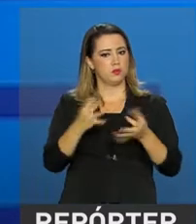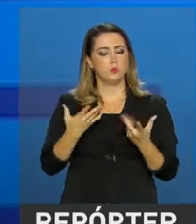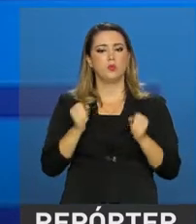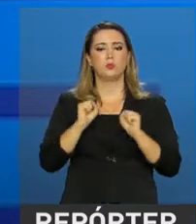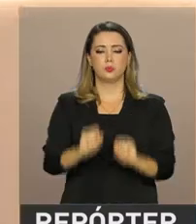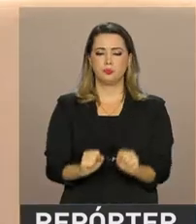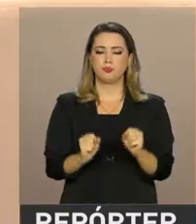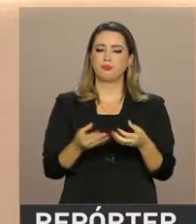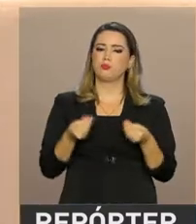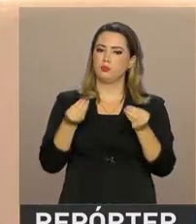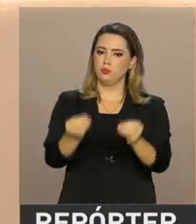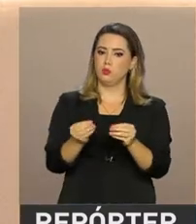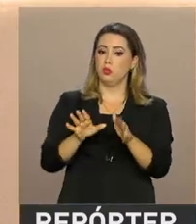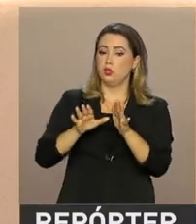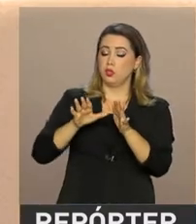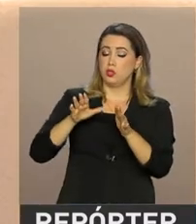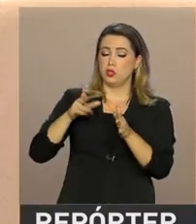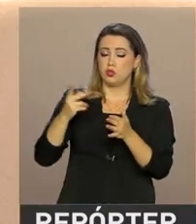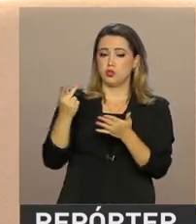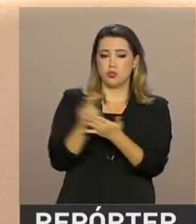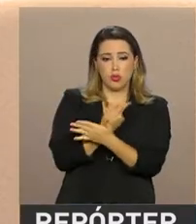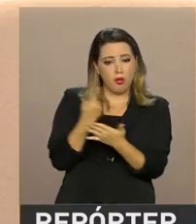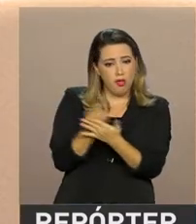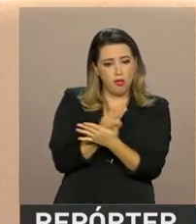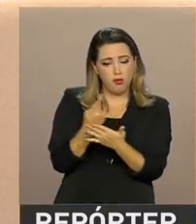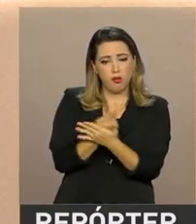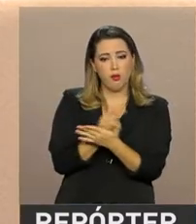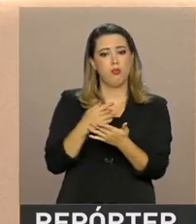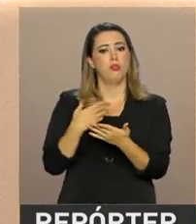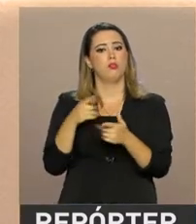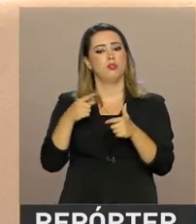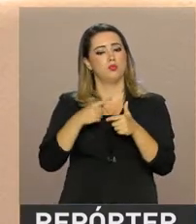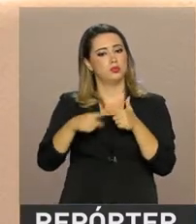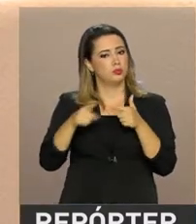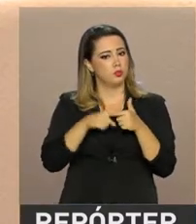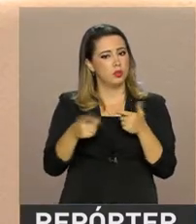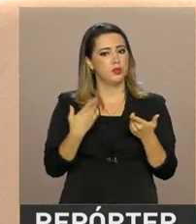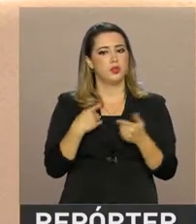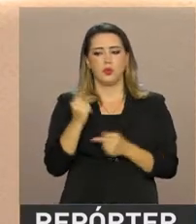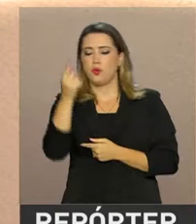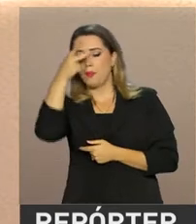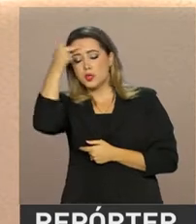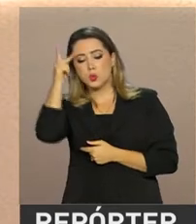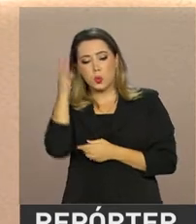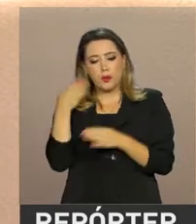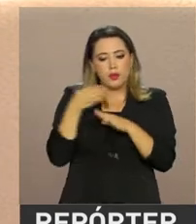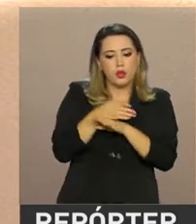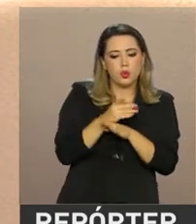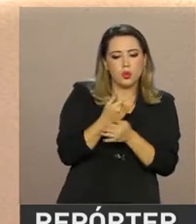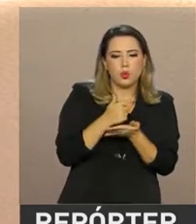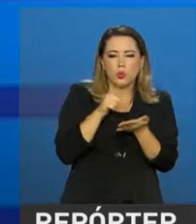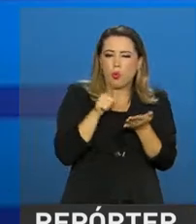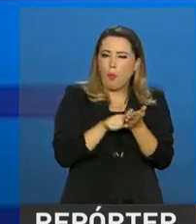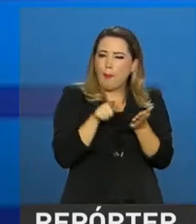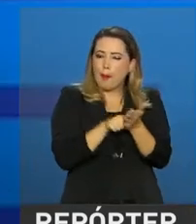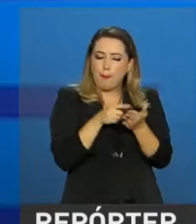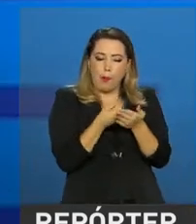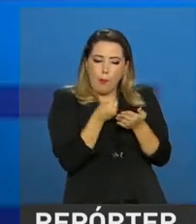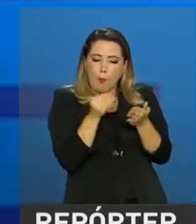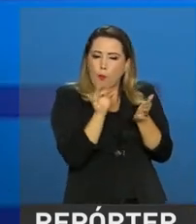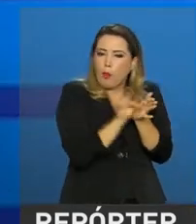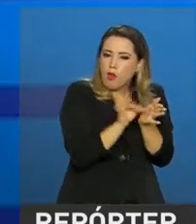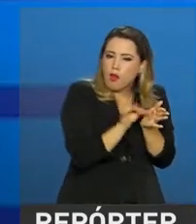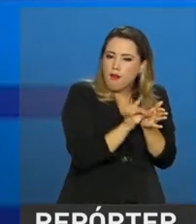possíveis situações de fraude, desde o rapazinho que entrou com um papel anotado, uma cola na